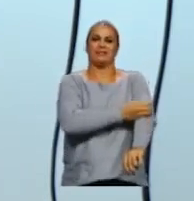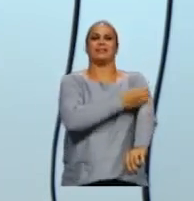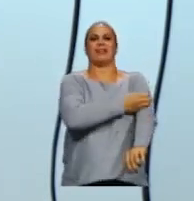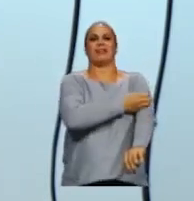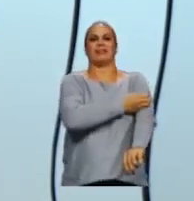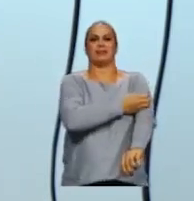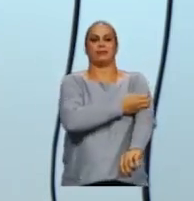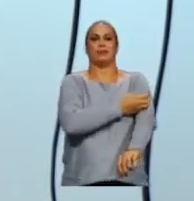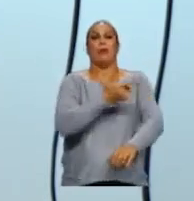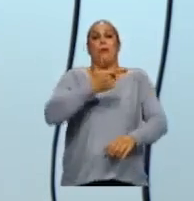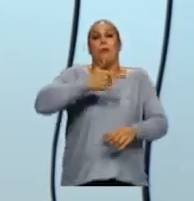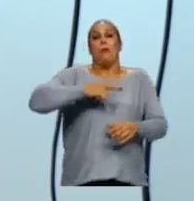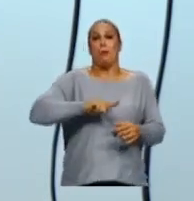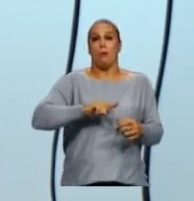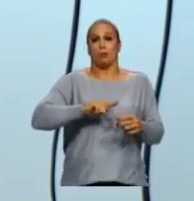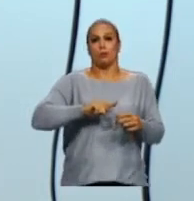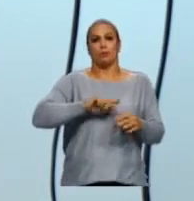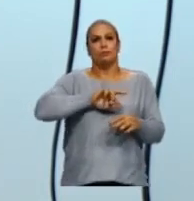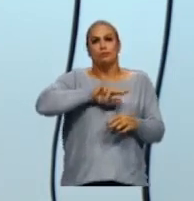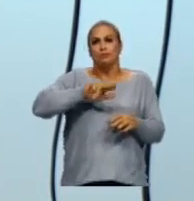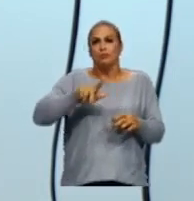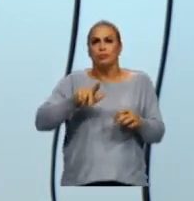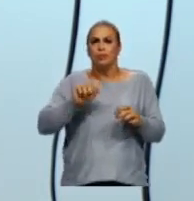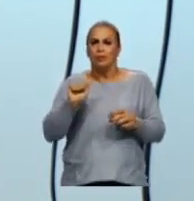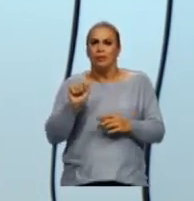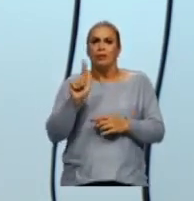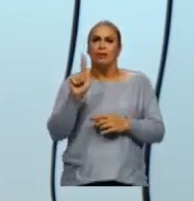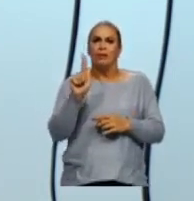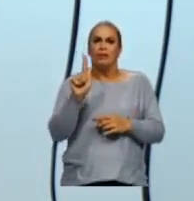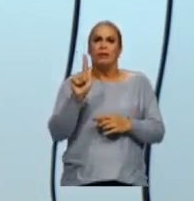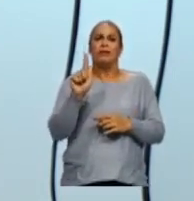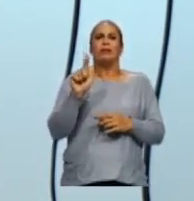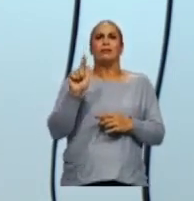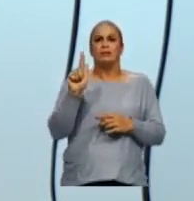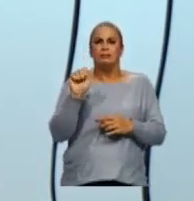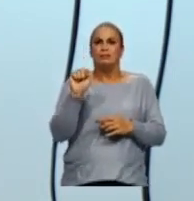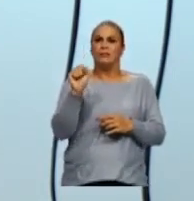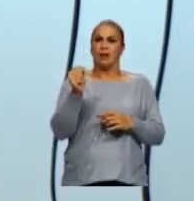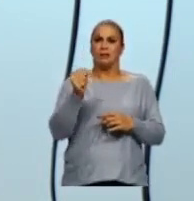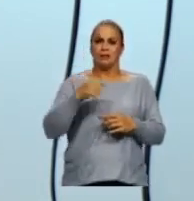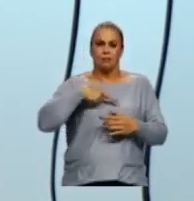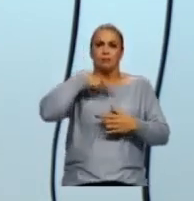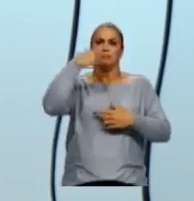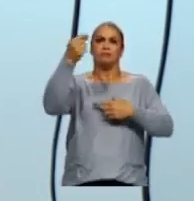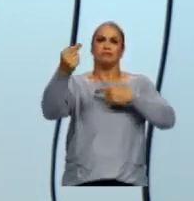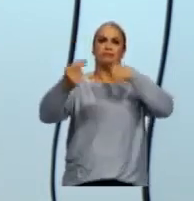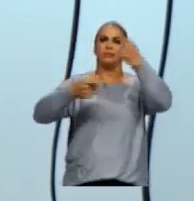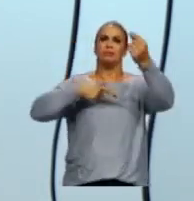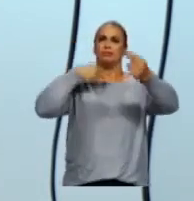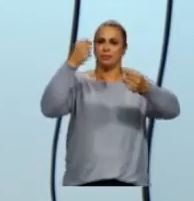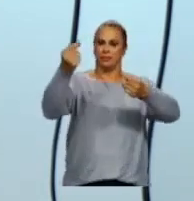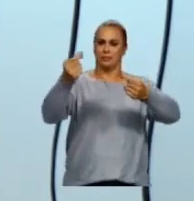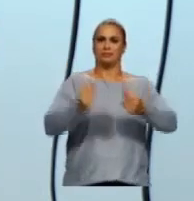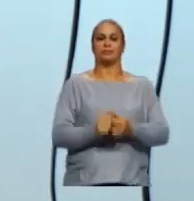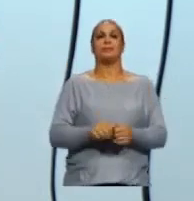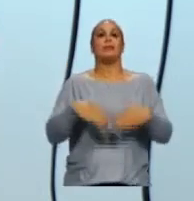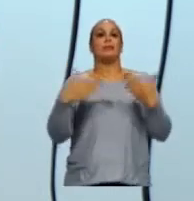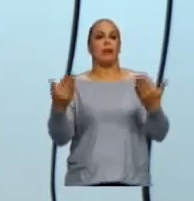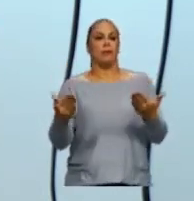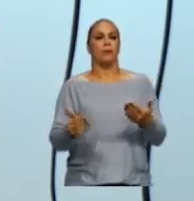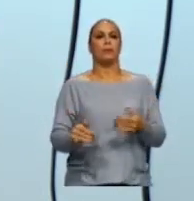respiração ocorre através de dois movimentos: inspiração, expiração. Inspiração, entrada de